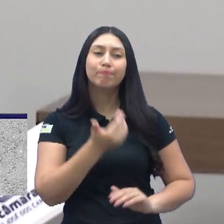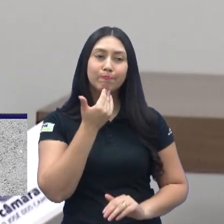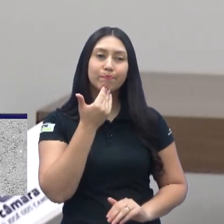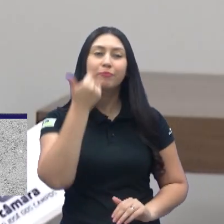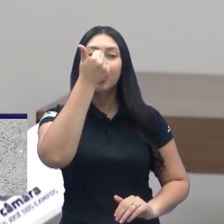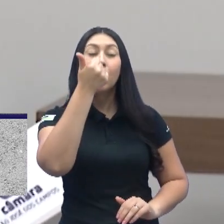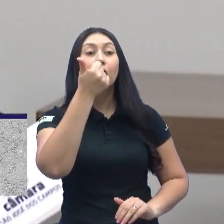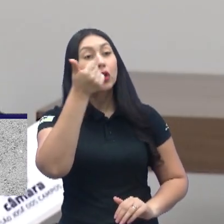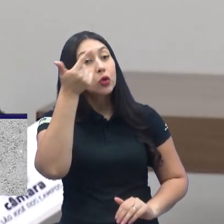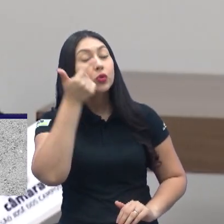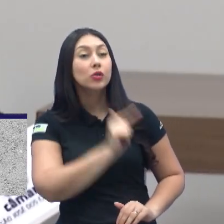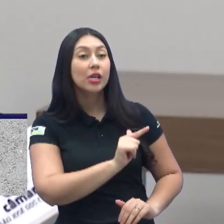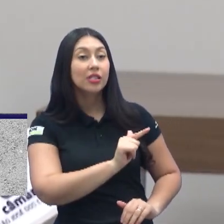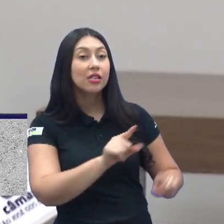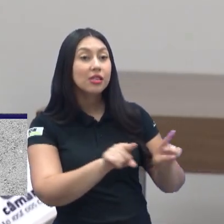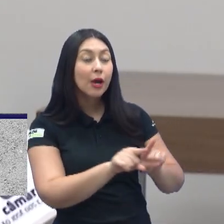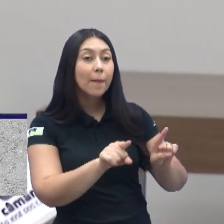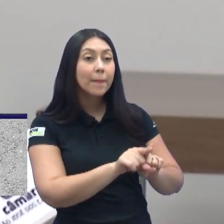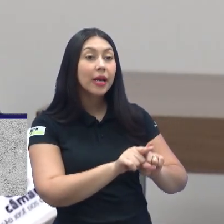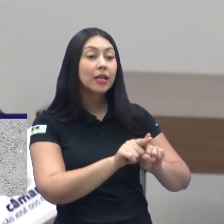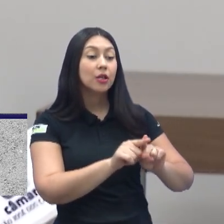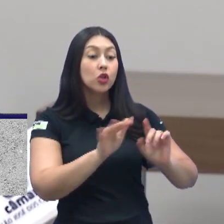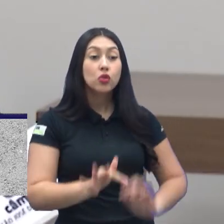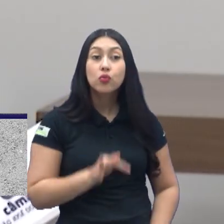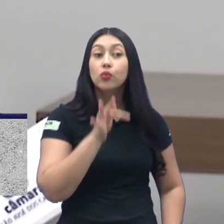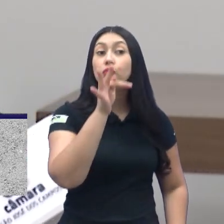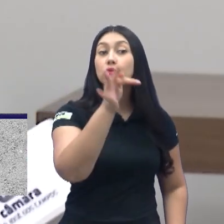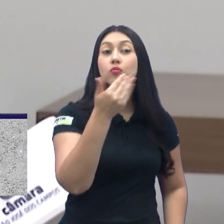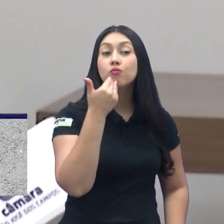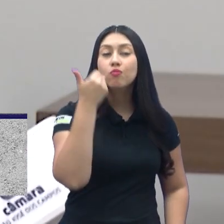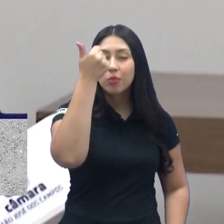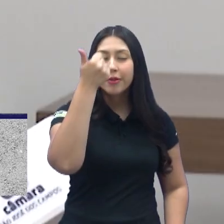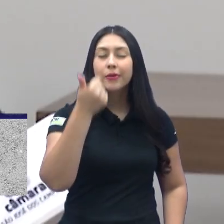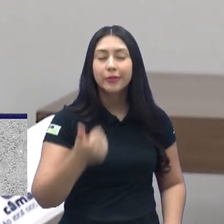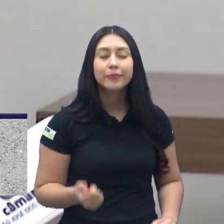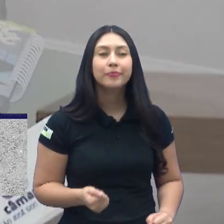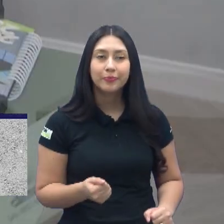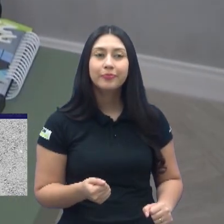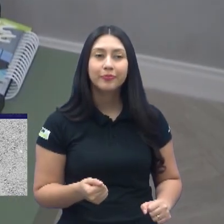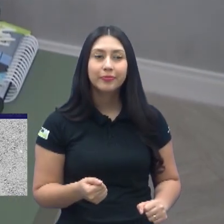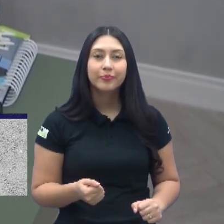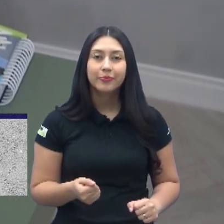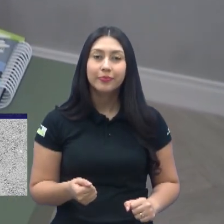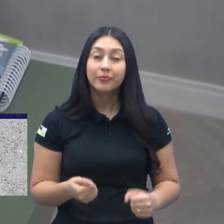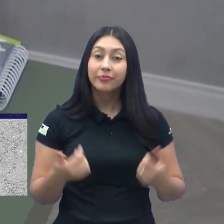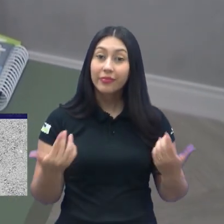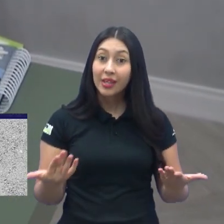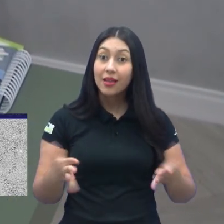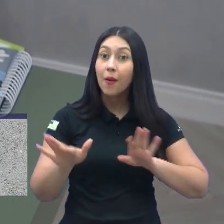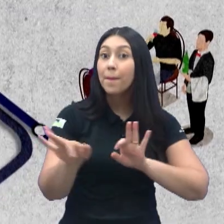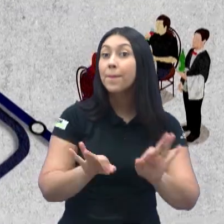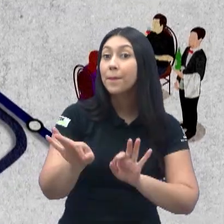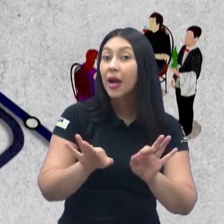mais a gente consegue usufruir e desfrutar daquilo que a gente planejou para o nosso futuro. Então se prepare,